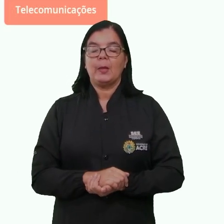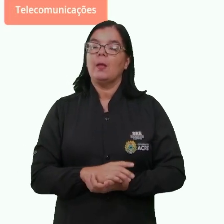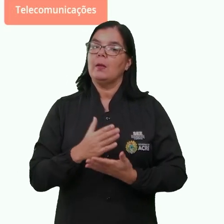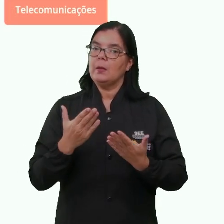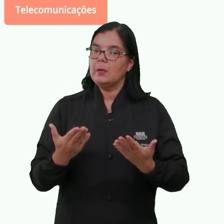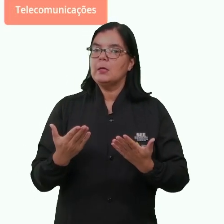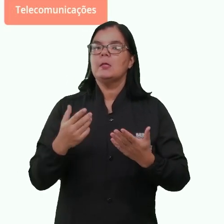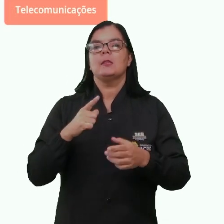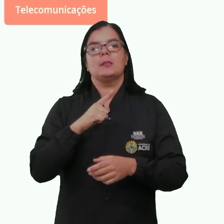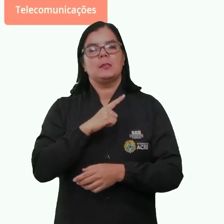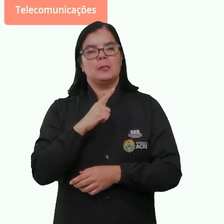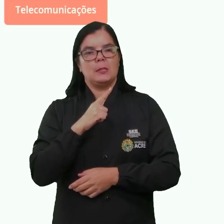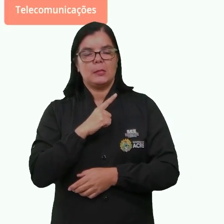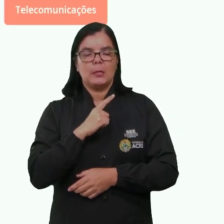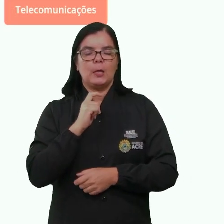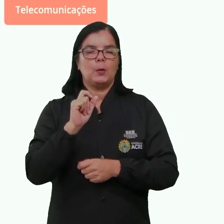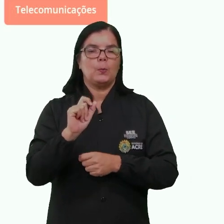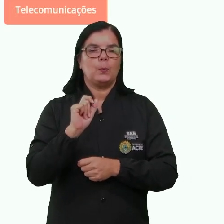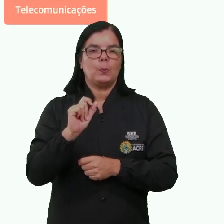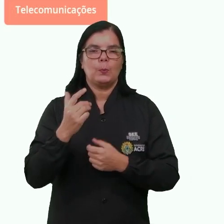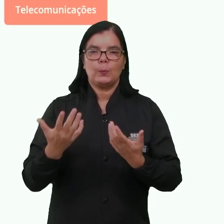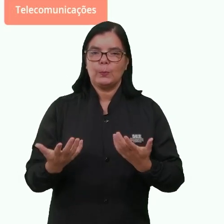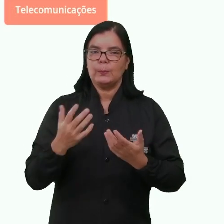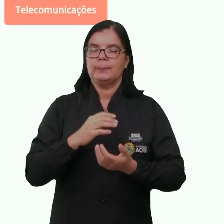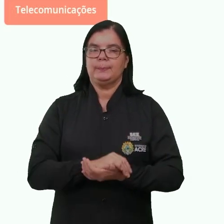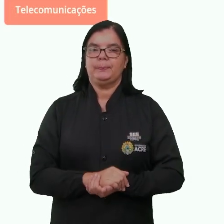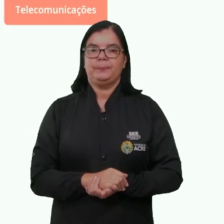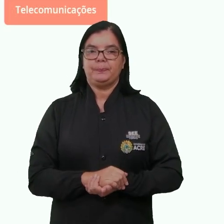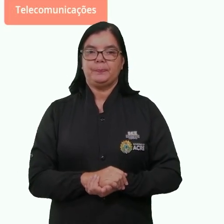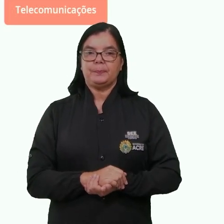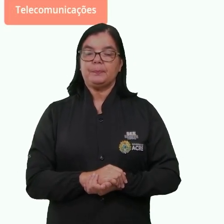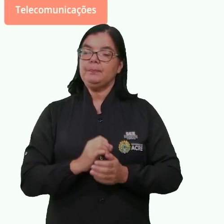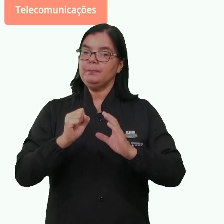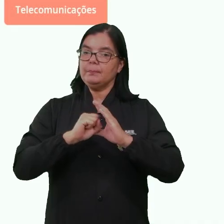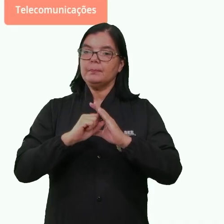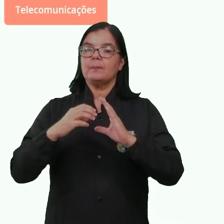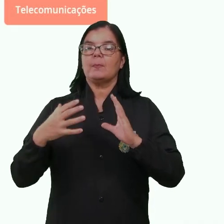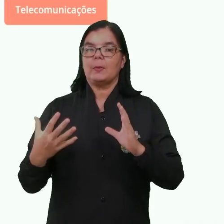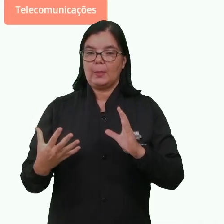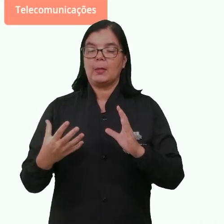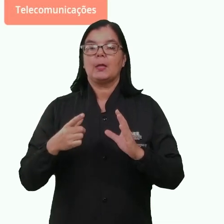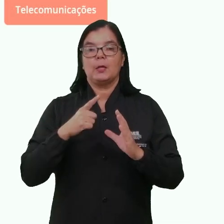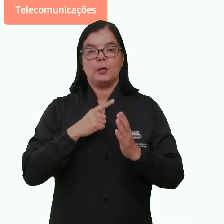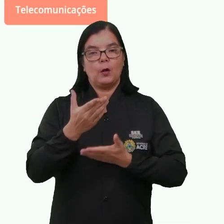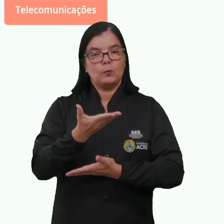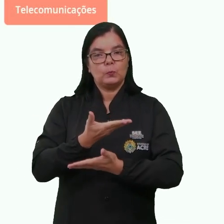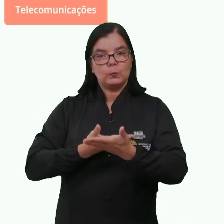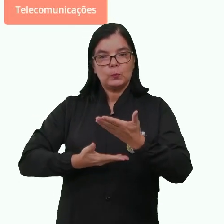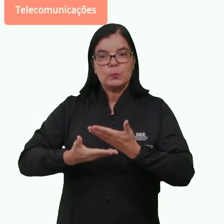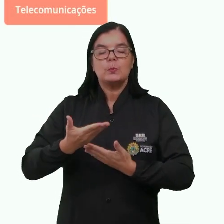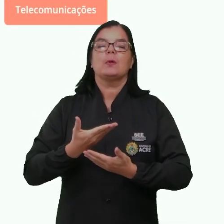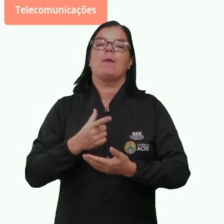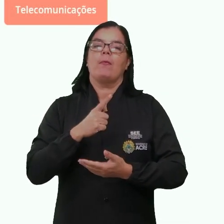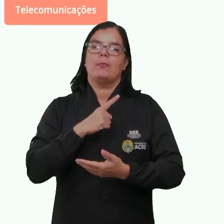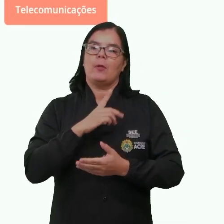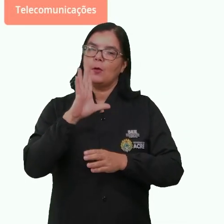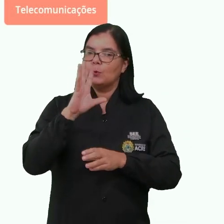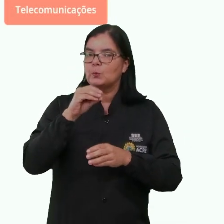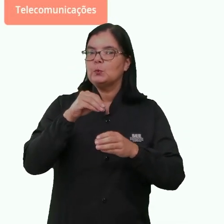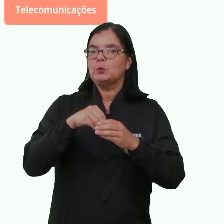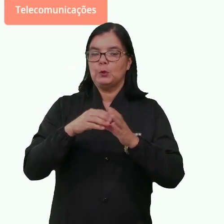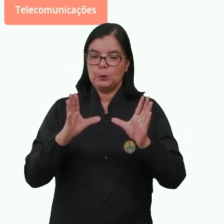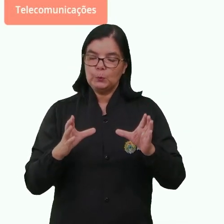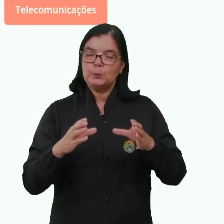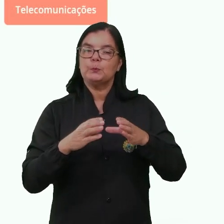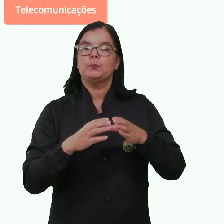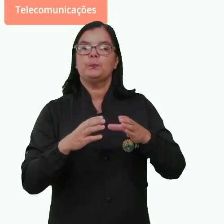E eles têm essas questões, né, essas características, né, que eles compartilham e eles estão aqui dentro desse grupo aqui